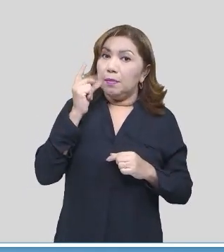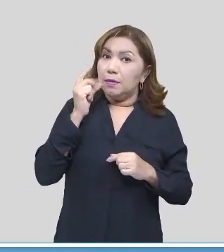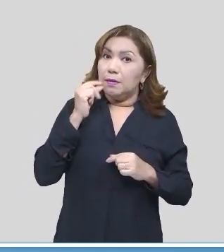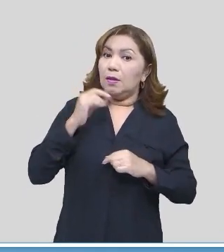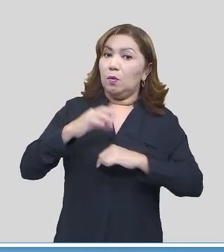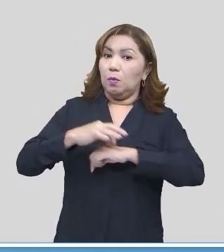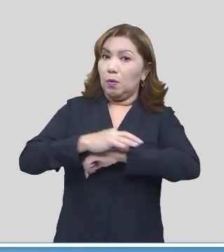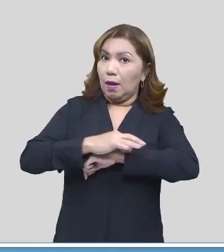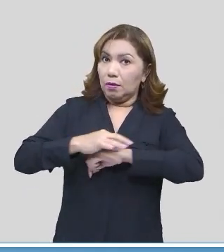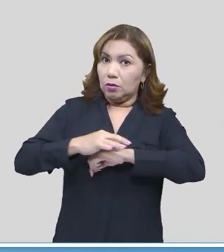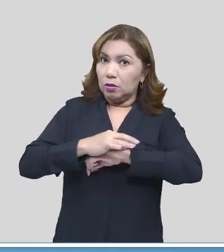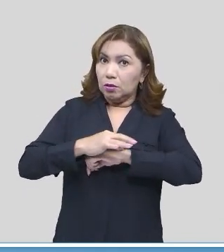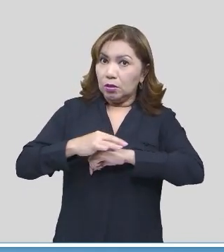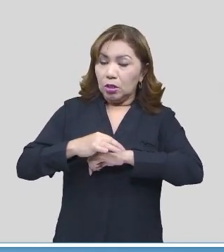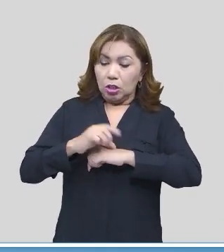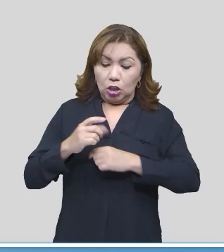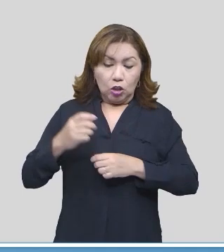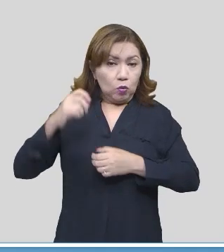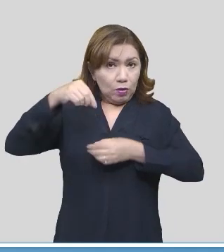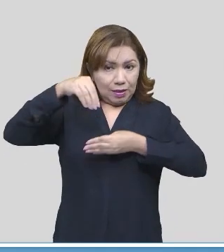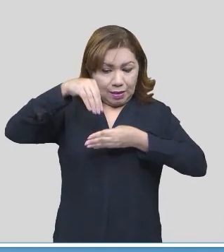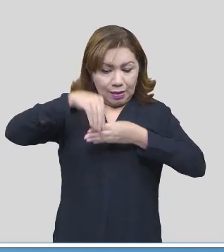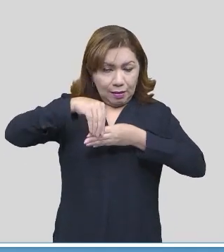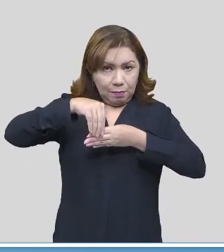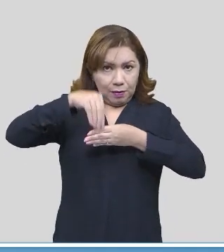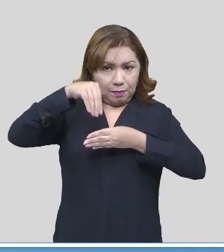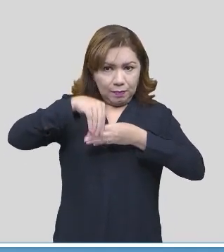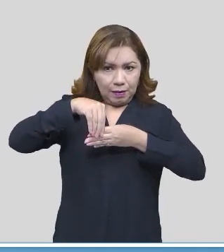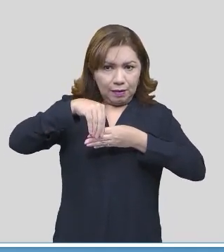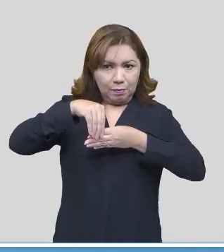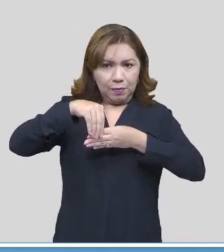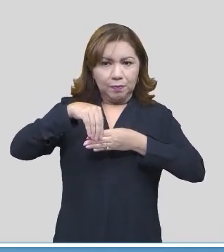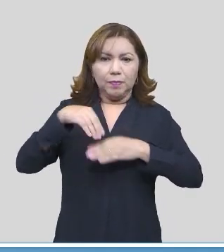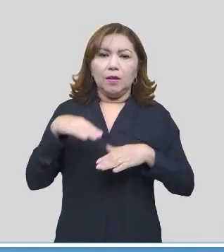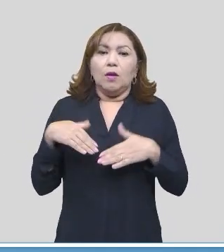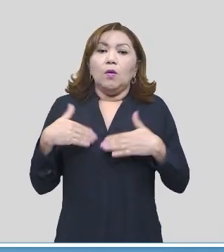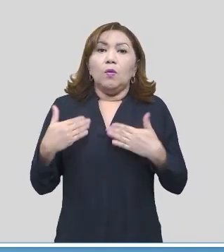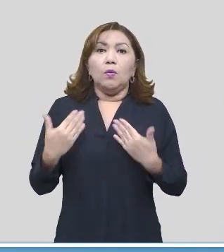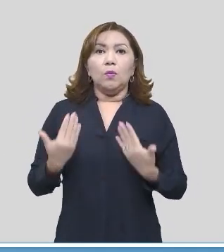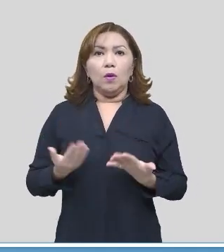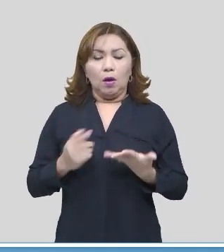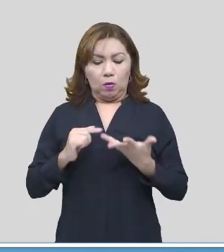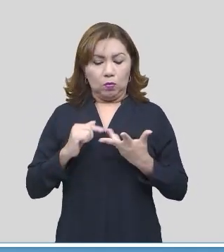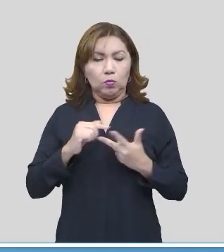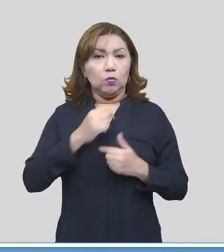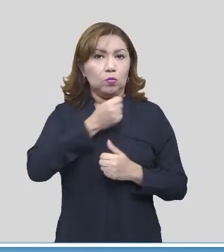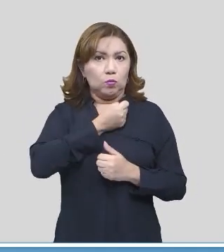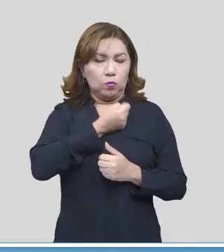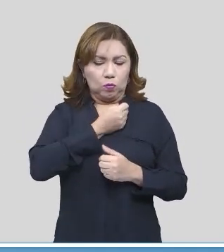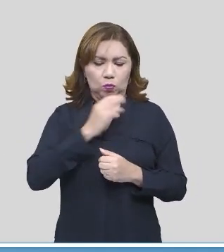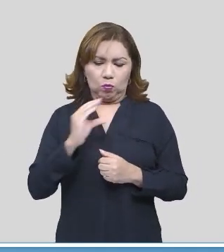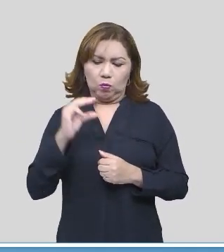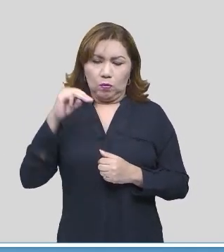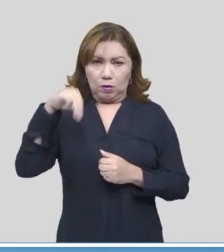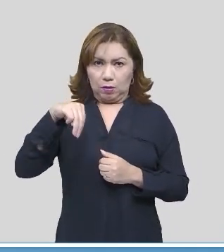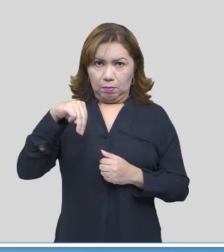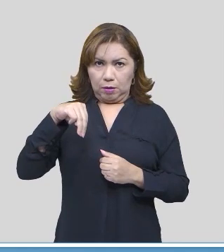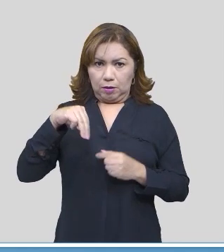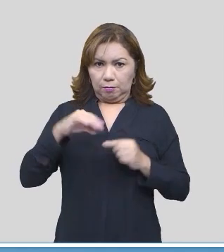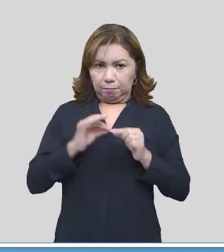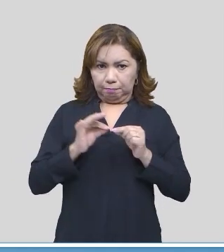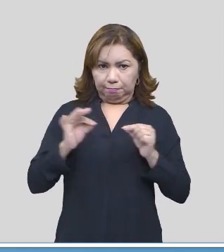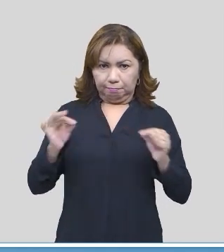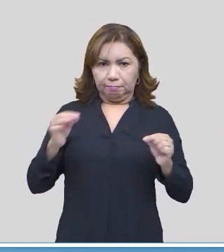do clipe? Qual é o comprimento em centímetros do lápis, da borracha e